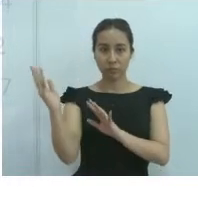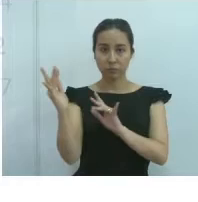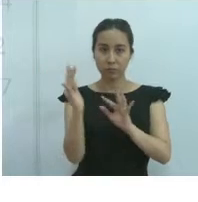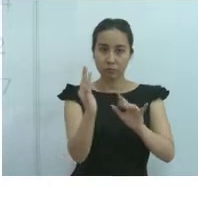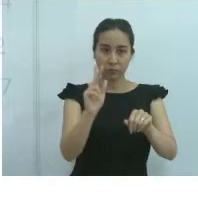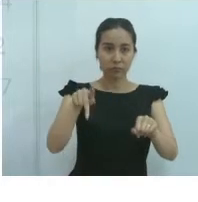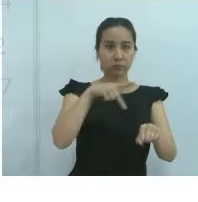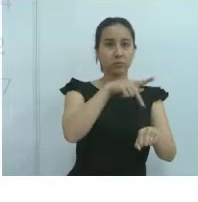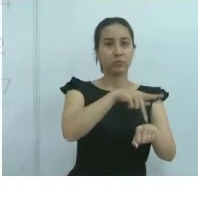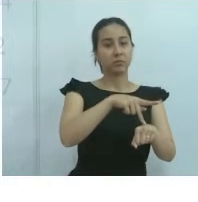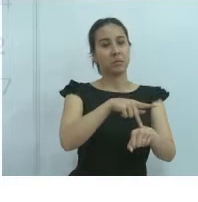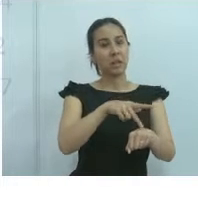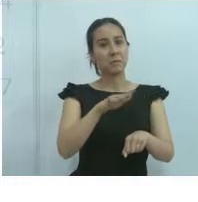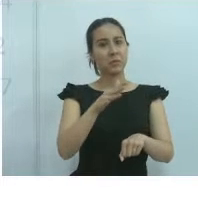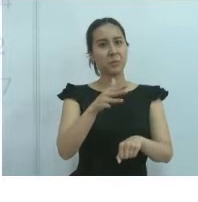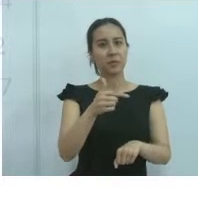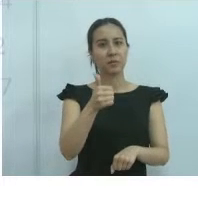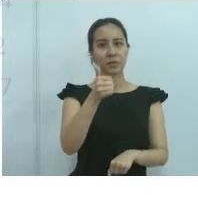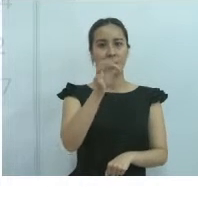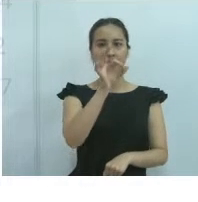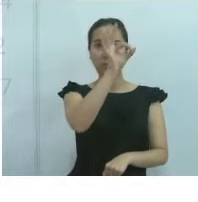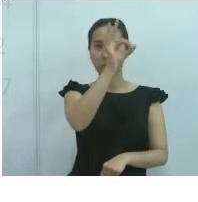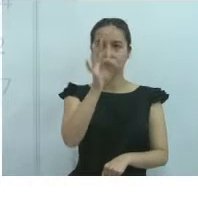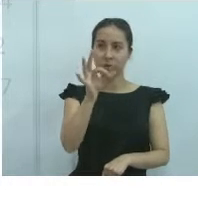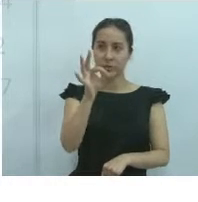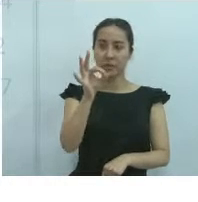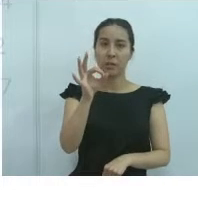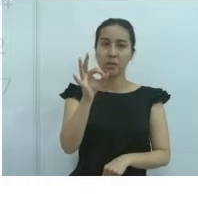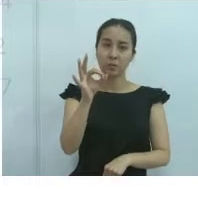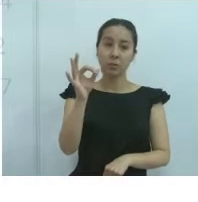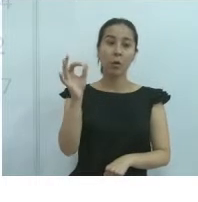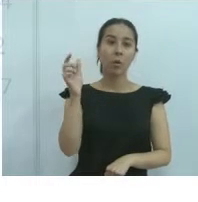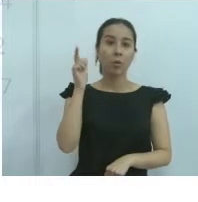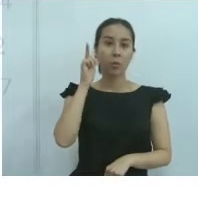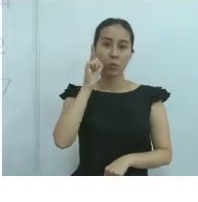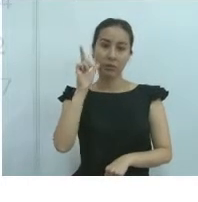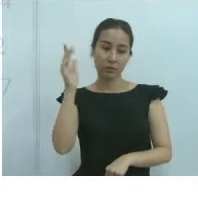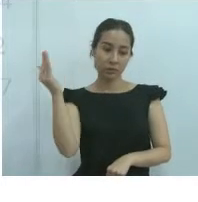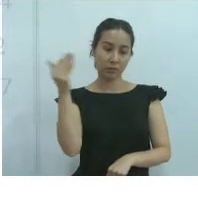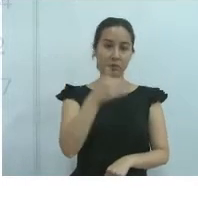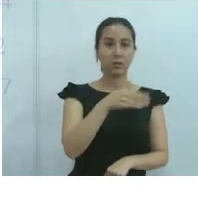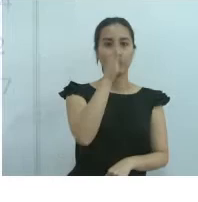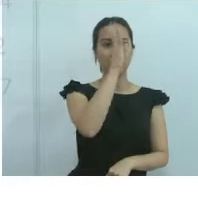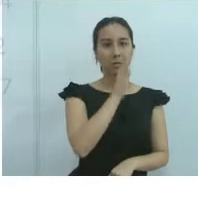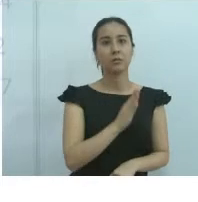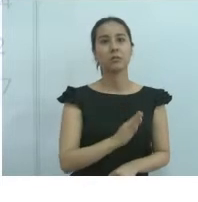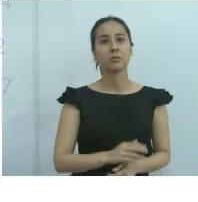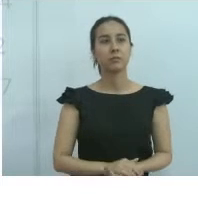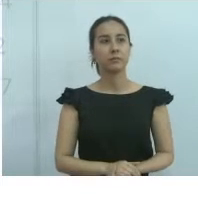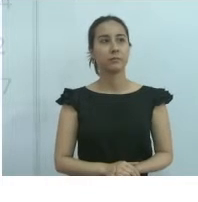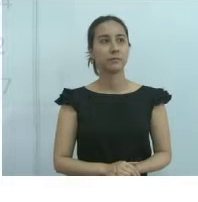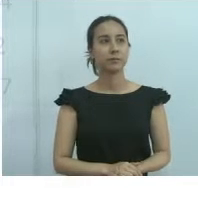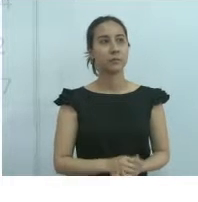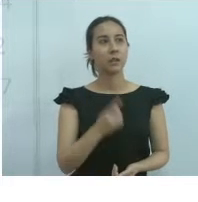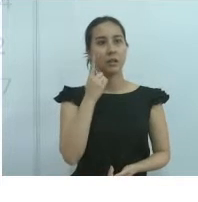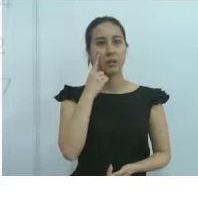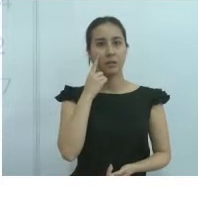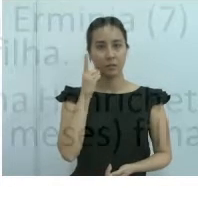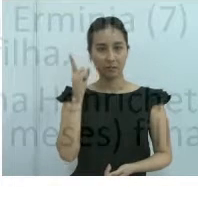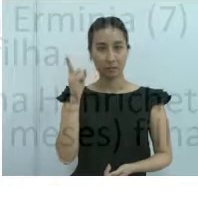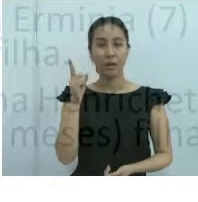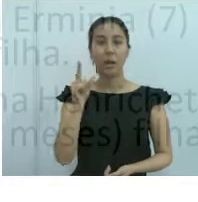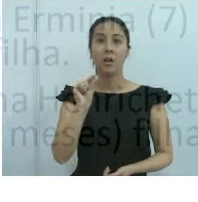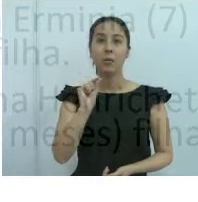seja quase 10% da população italiana migrou e boa parte dela entrou no brasil aqui é o livro de registro da